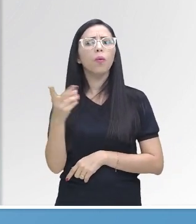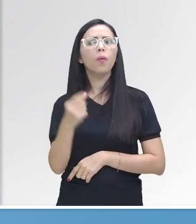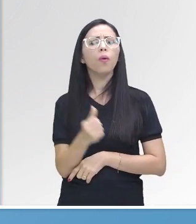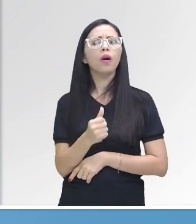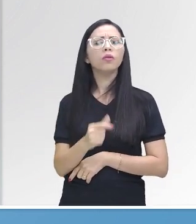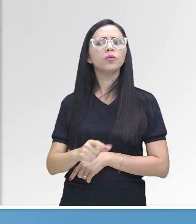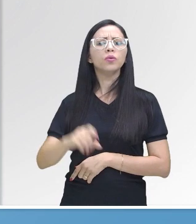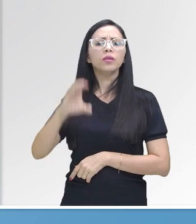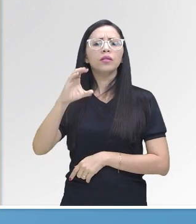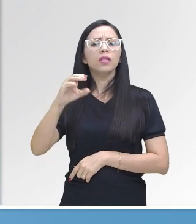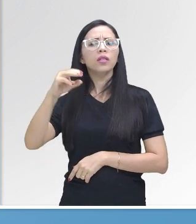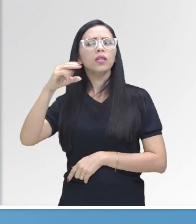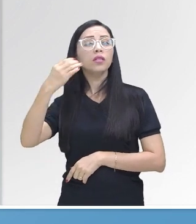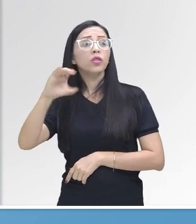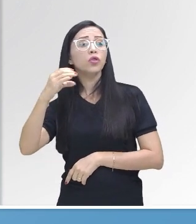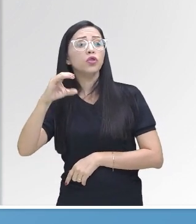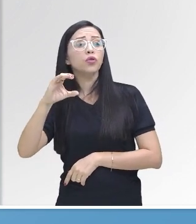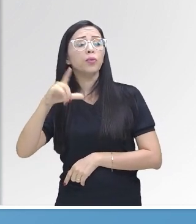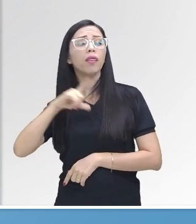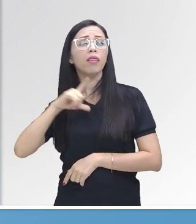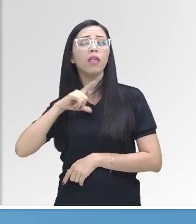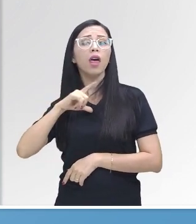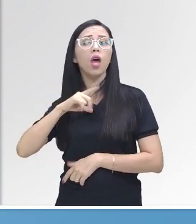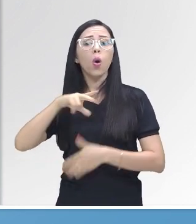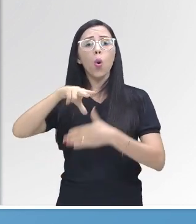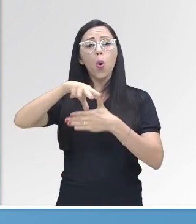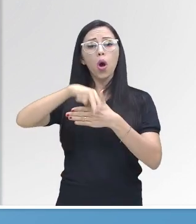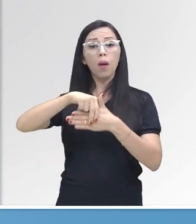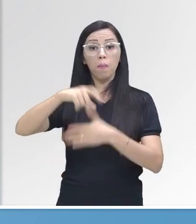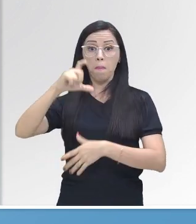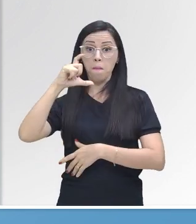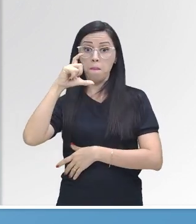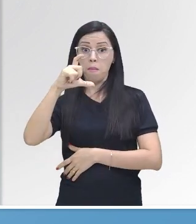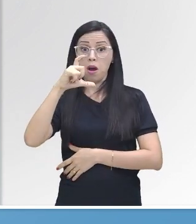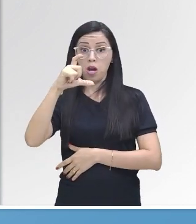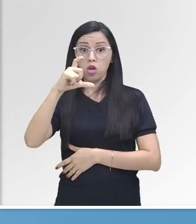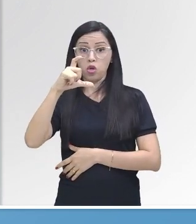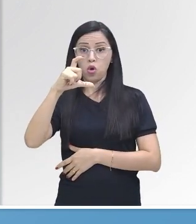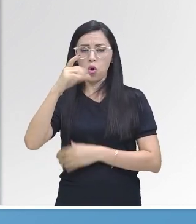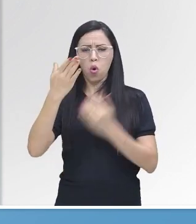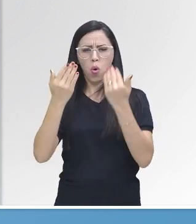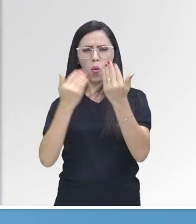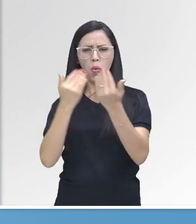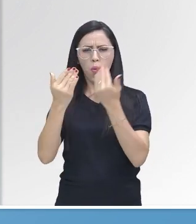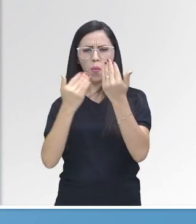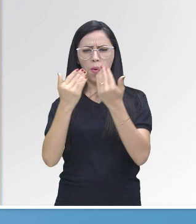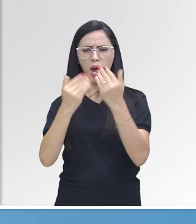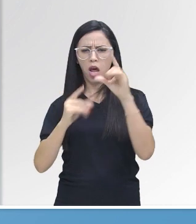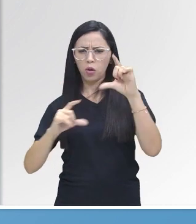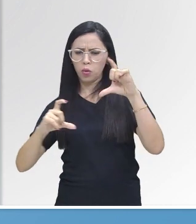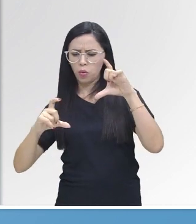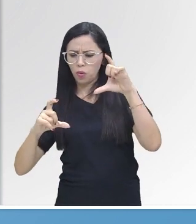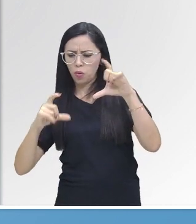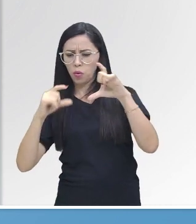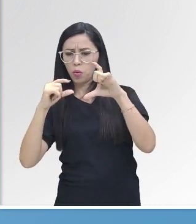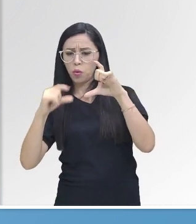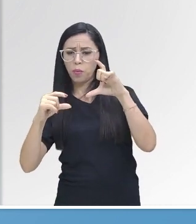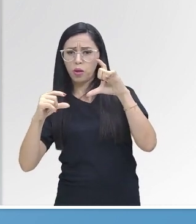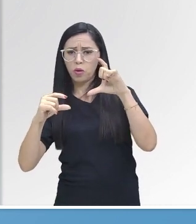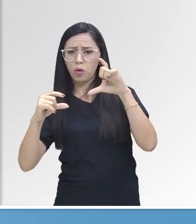clipe maior tem a mais que o menor? Observe, o maior e o